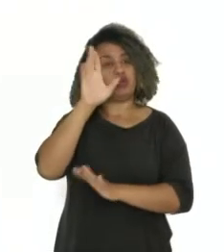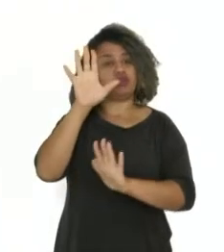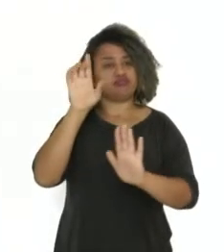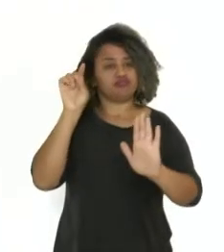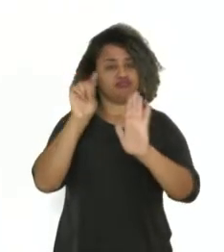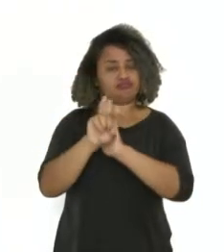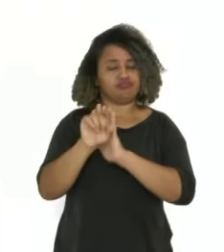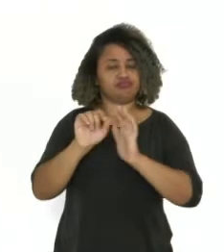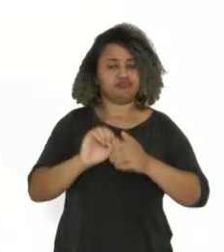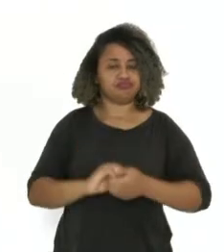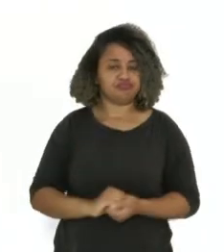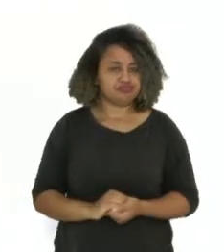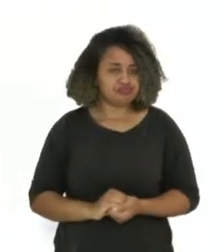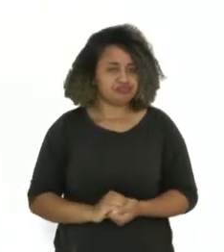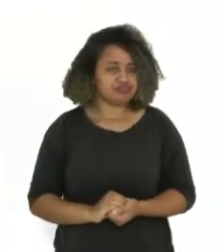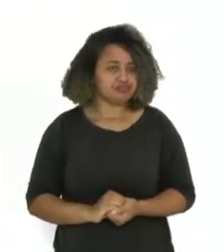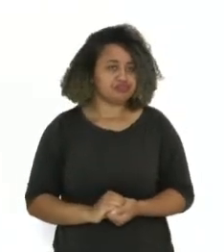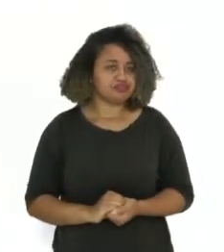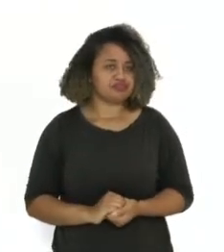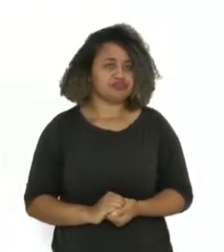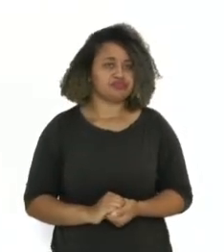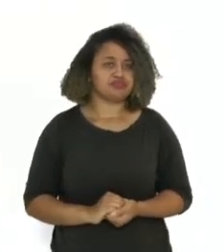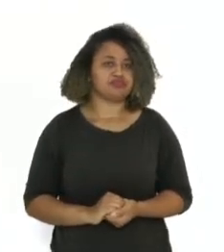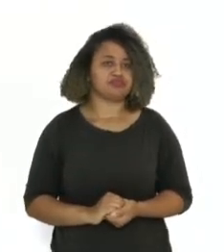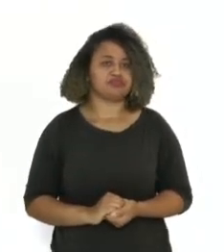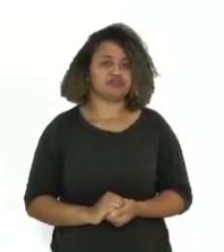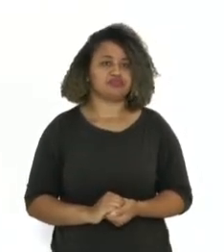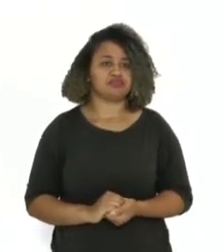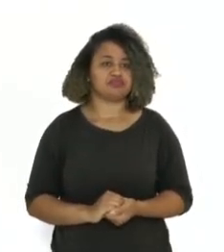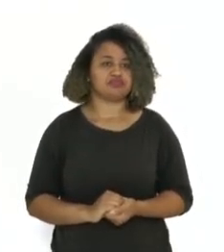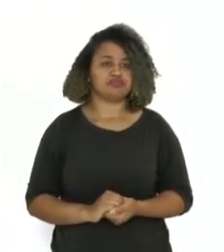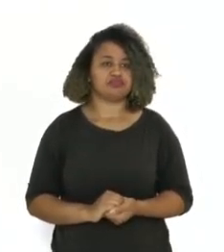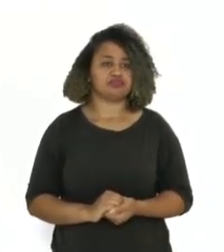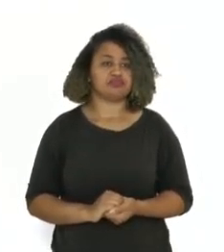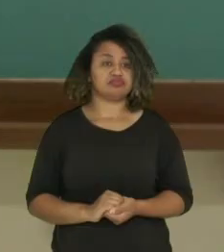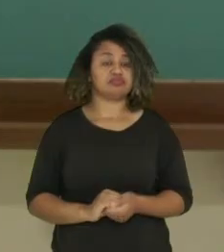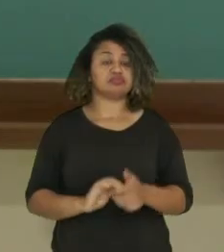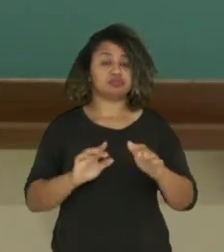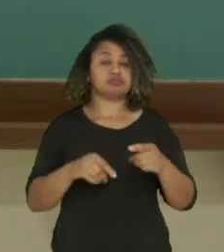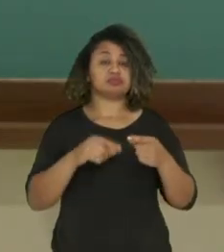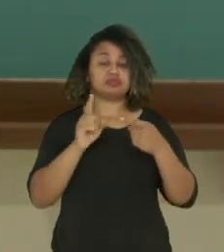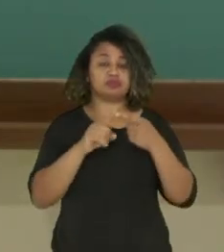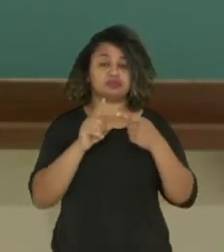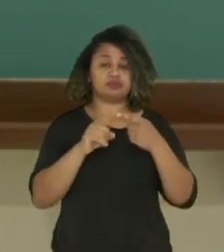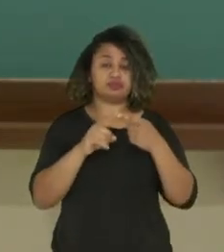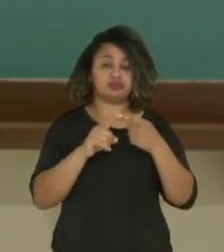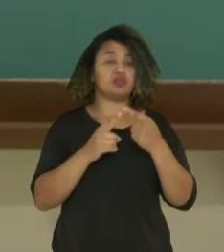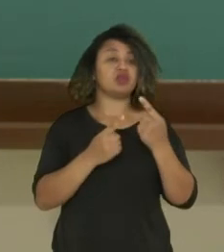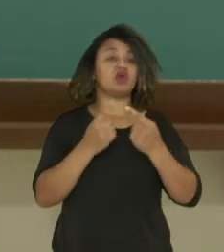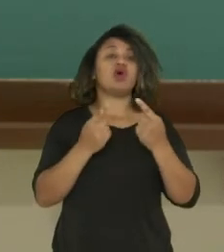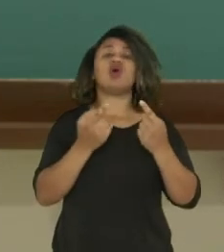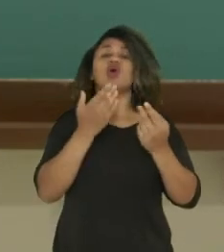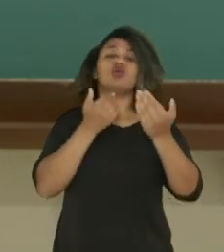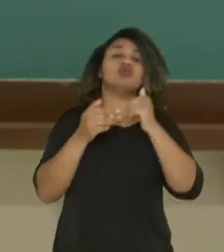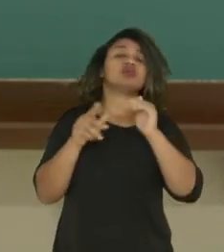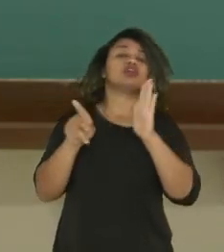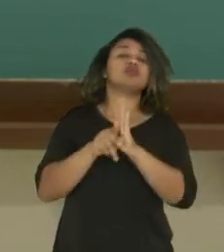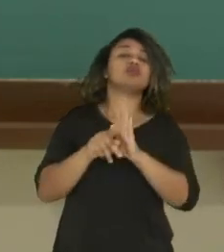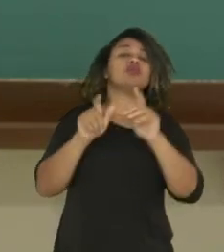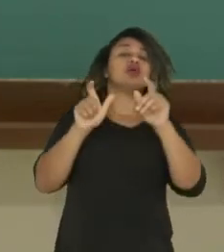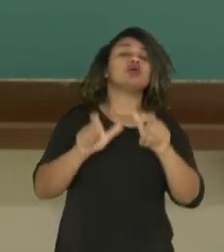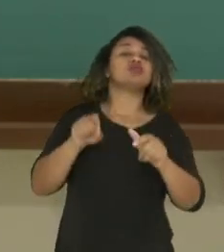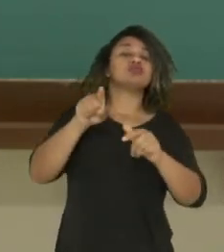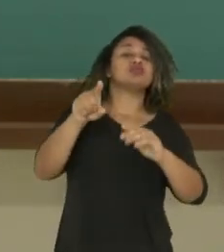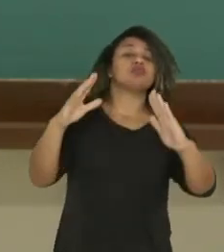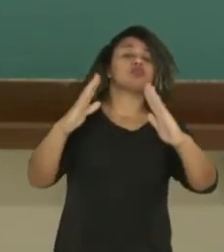ó. Quais são os pratos típicos de tua região? Então, primeiro, qual o prato típico da tua